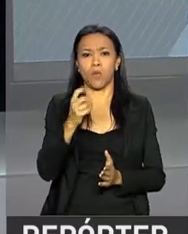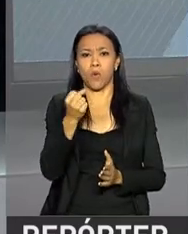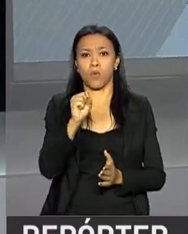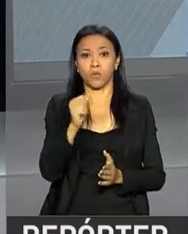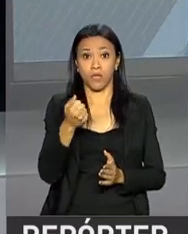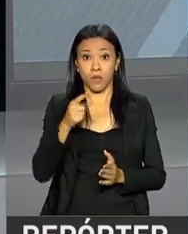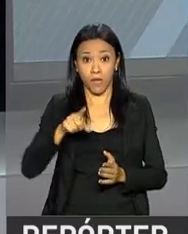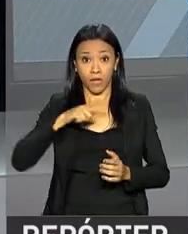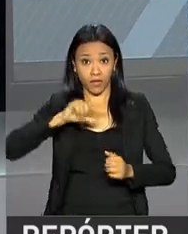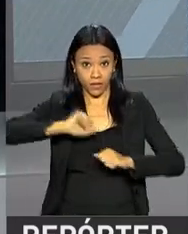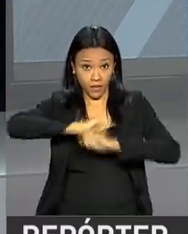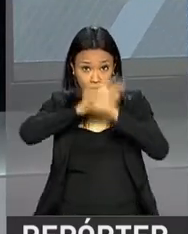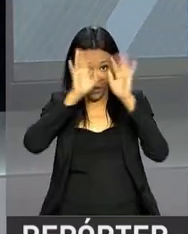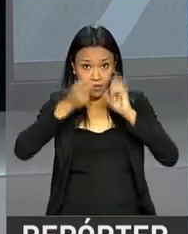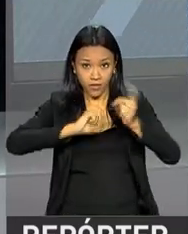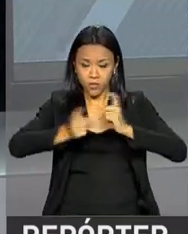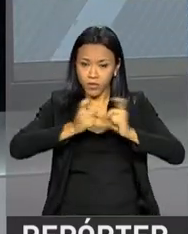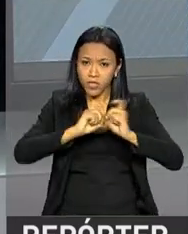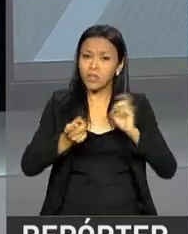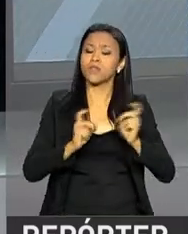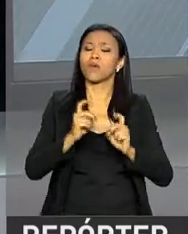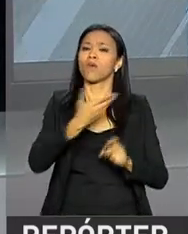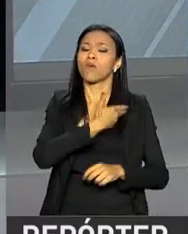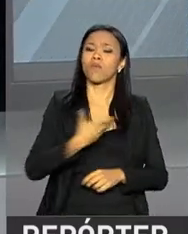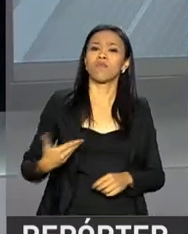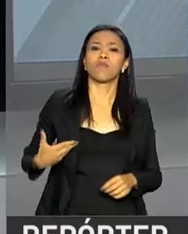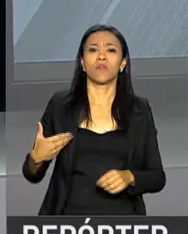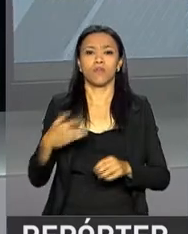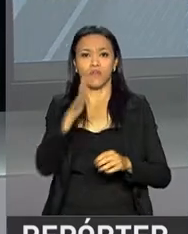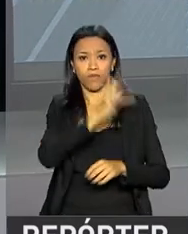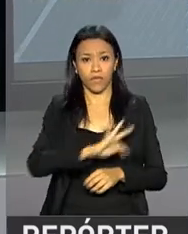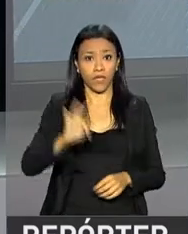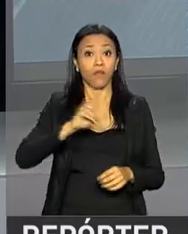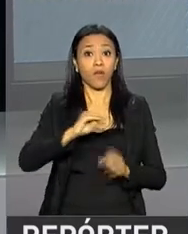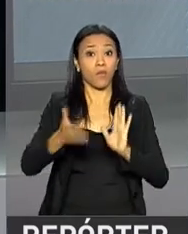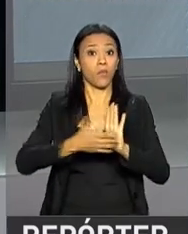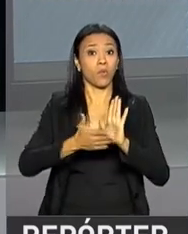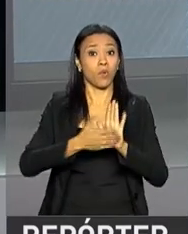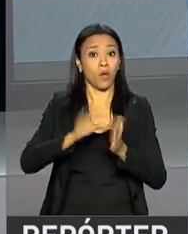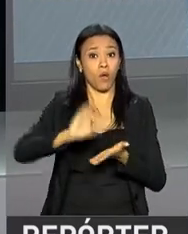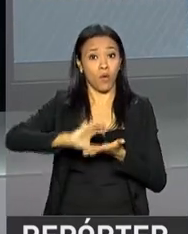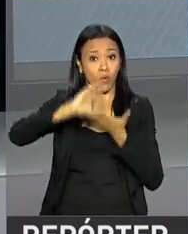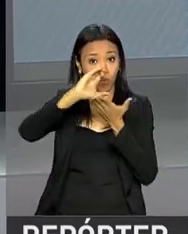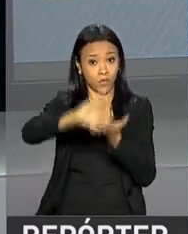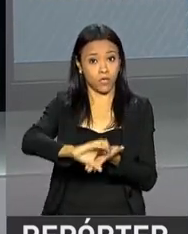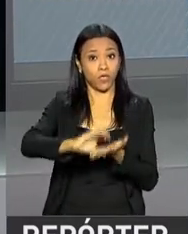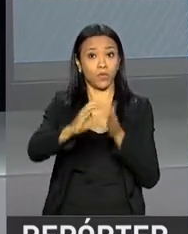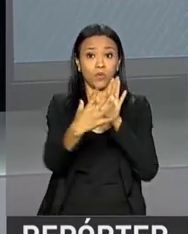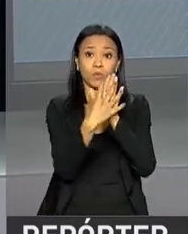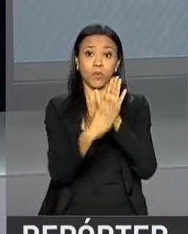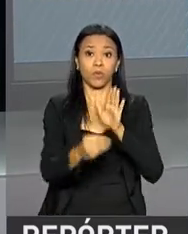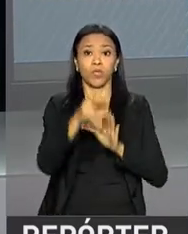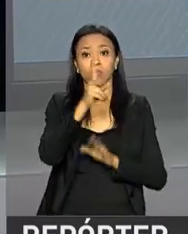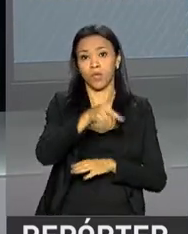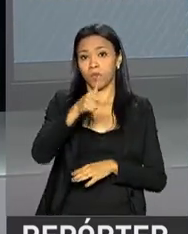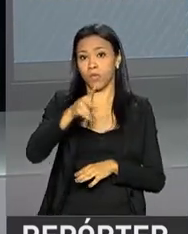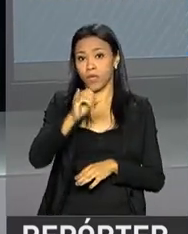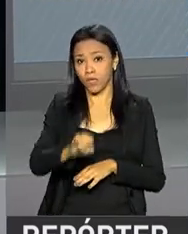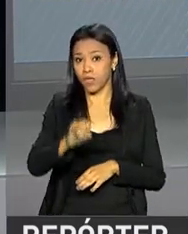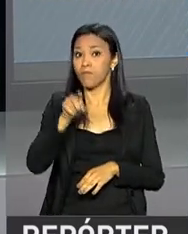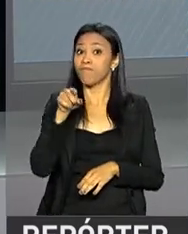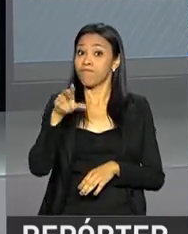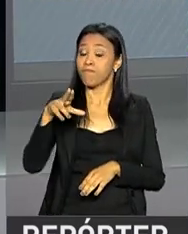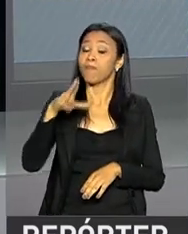à gestão pública, o governo federal vai propor ao Conselho do Programa de Parceria de Investimentos, o PPI, a privatização